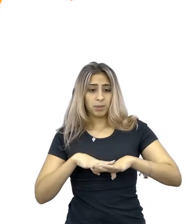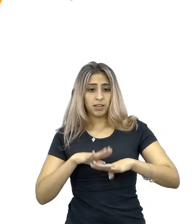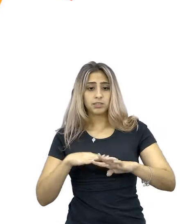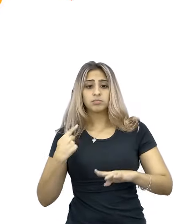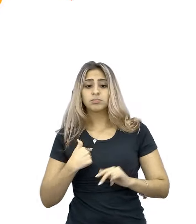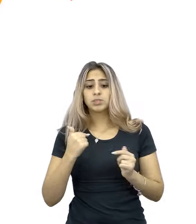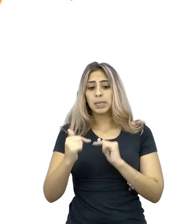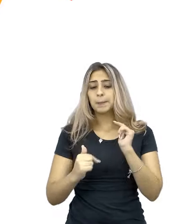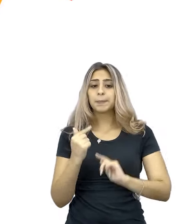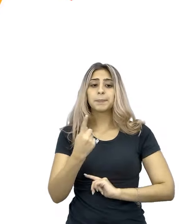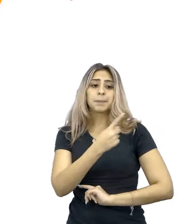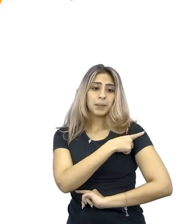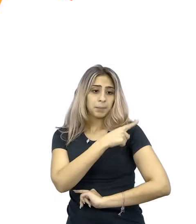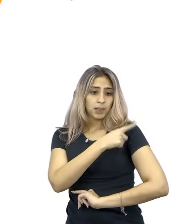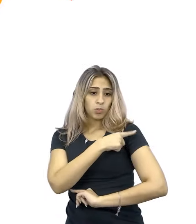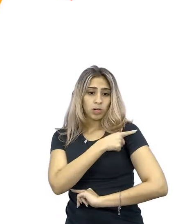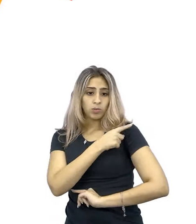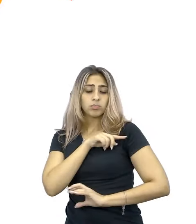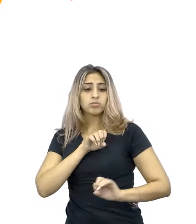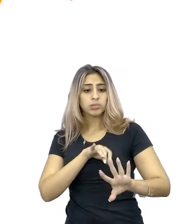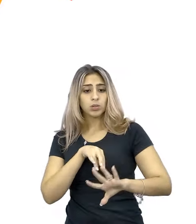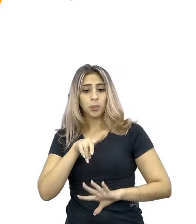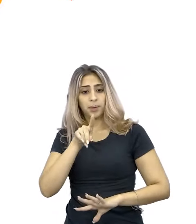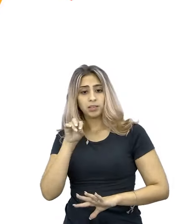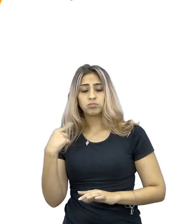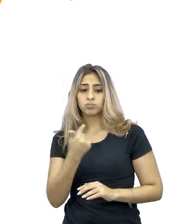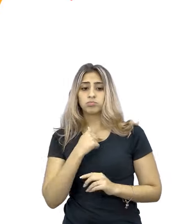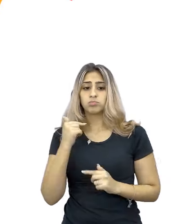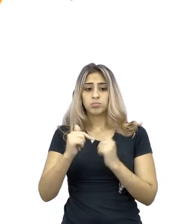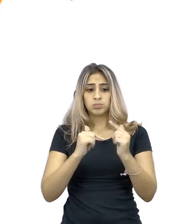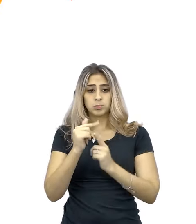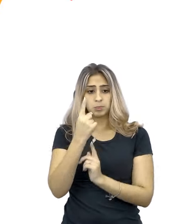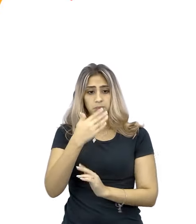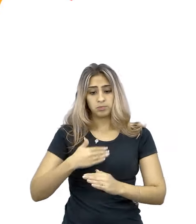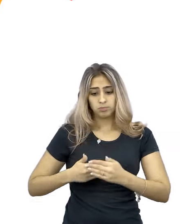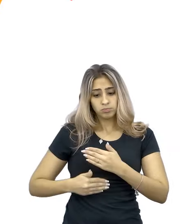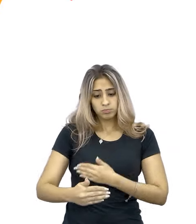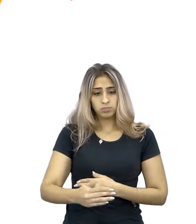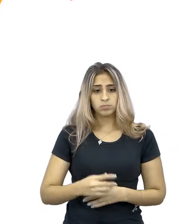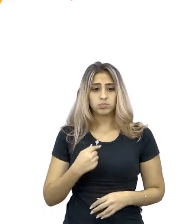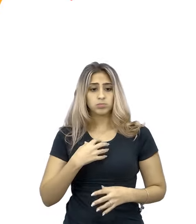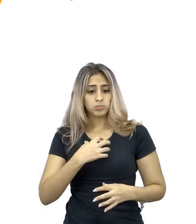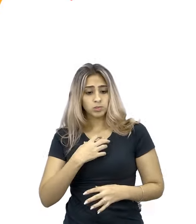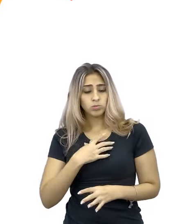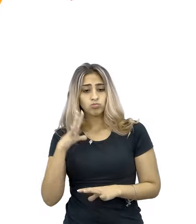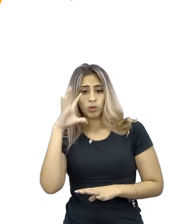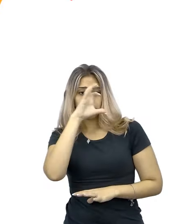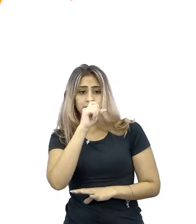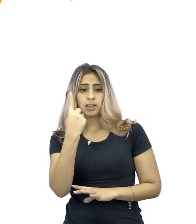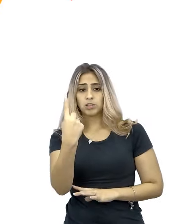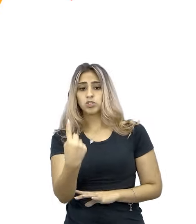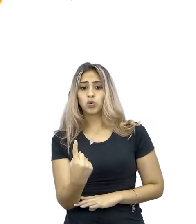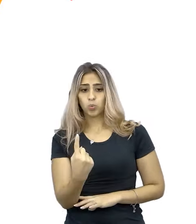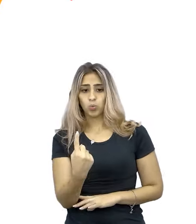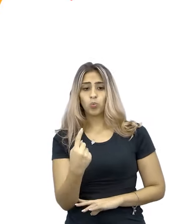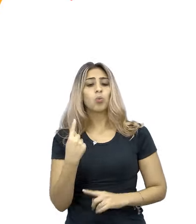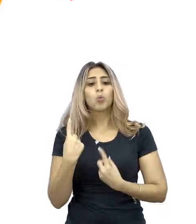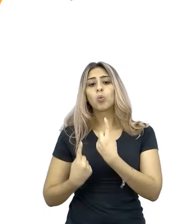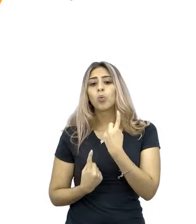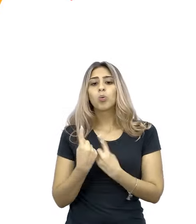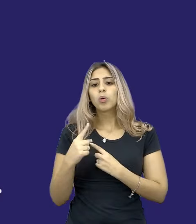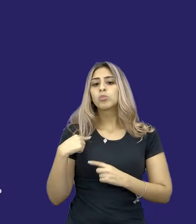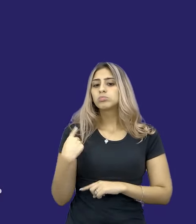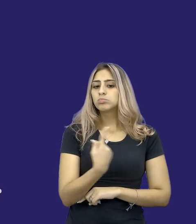a primeira série do ensino médio. Nós estamos trabalhando no primeiro bimestre na situação de aprendizagem 1. Então, quais seriam